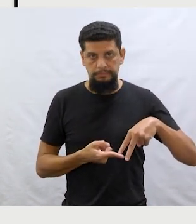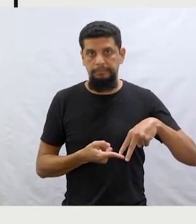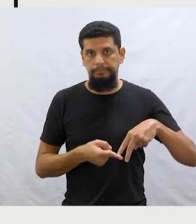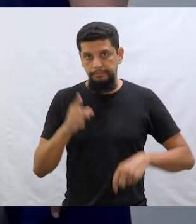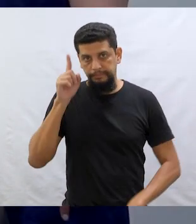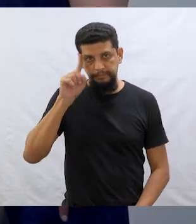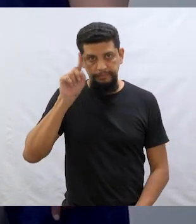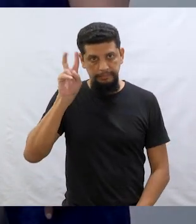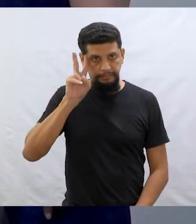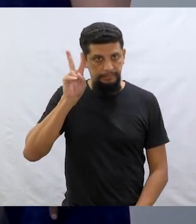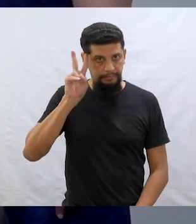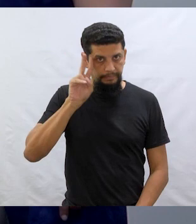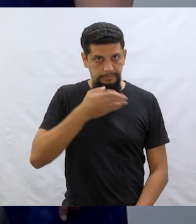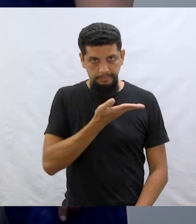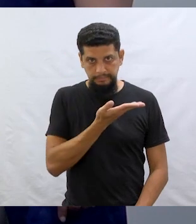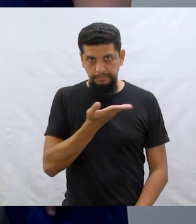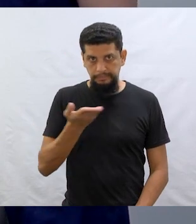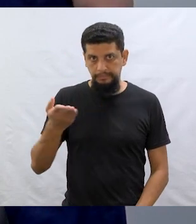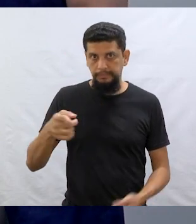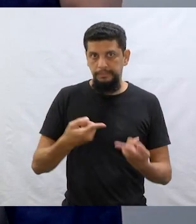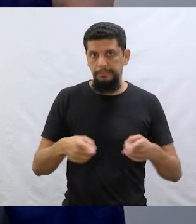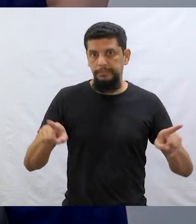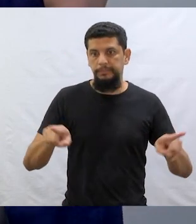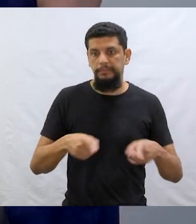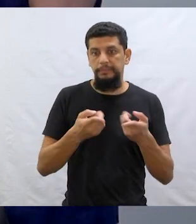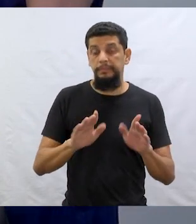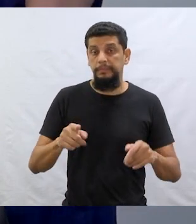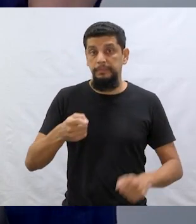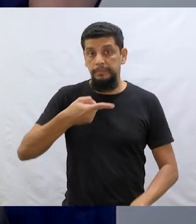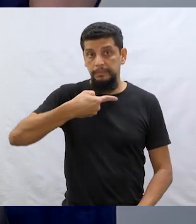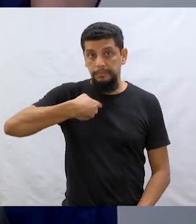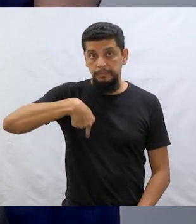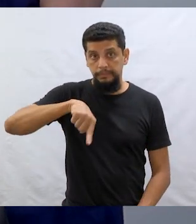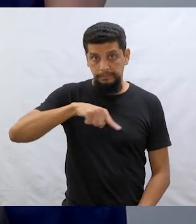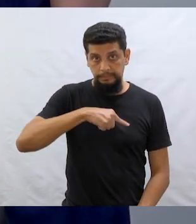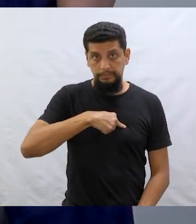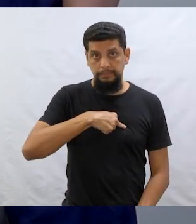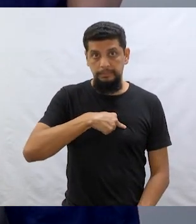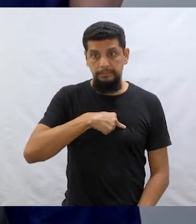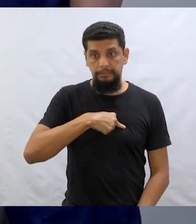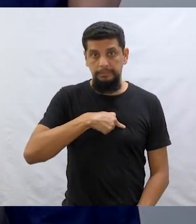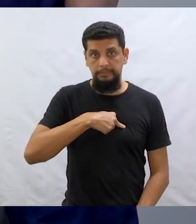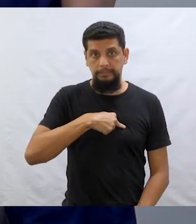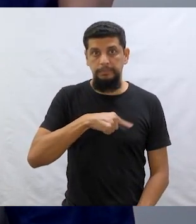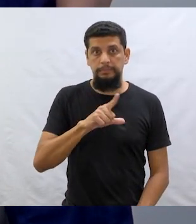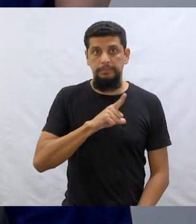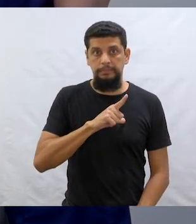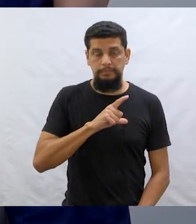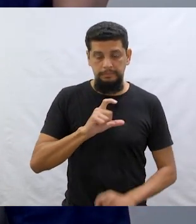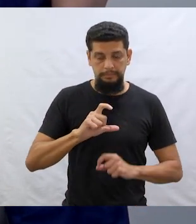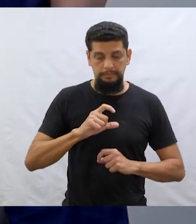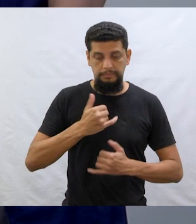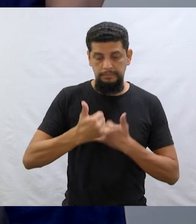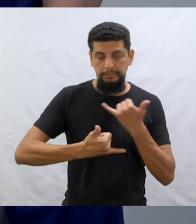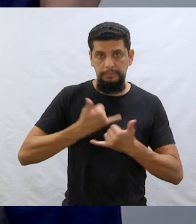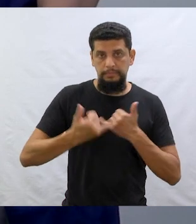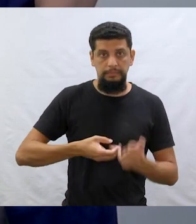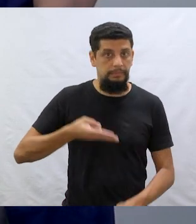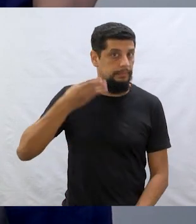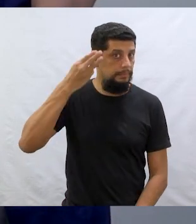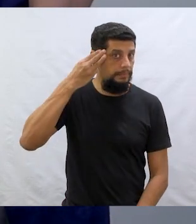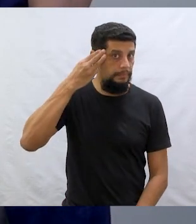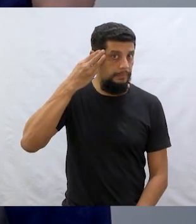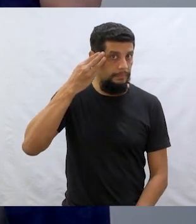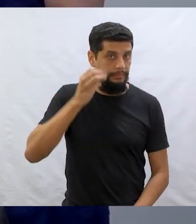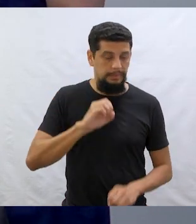pé. Vocês estão lembrados? E nós trouxemos também o jogo da memória, que